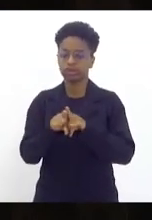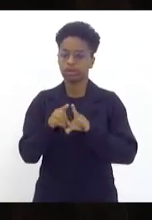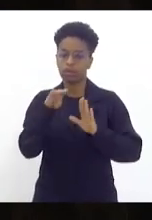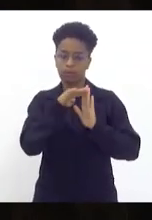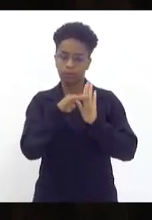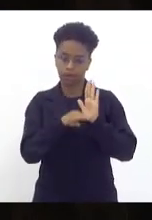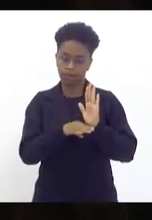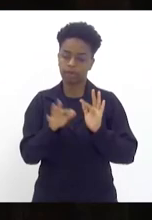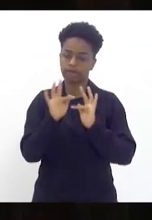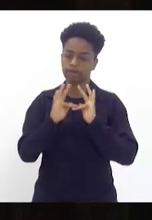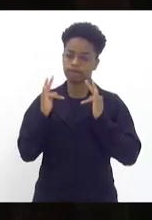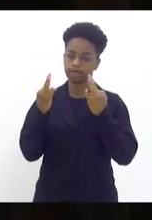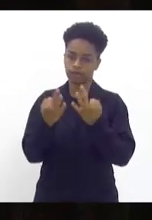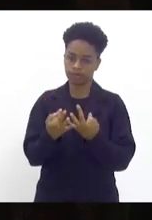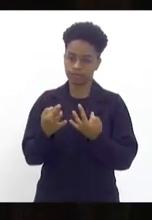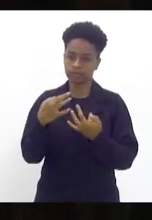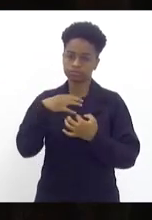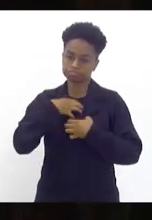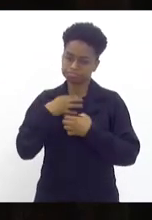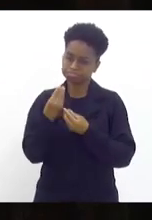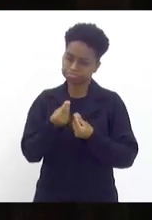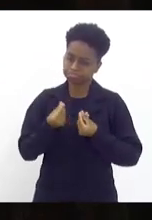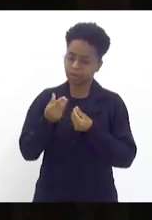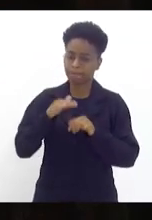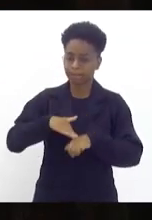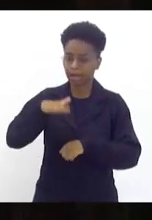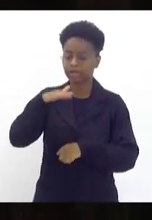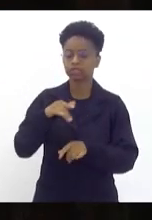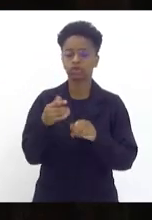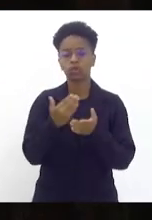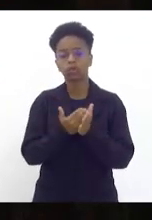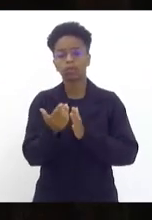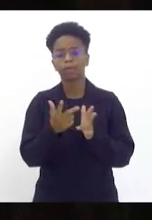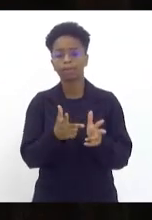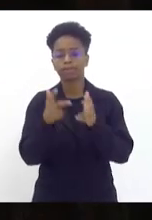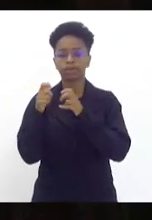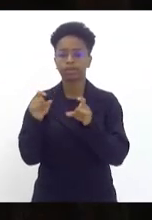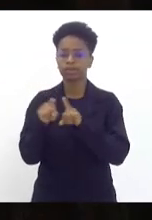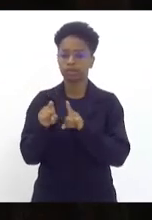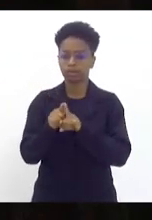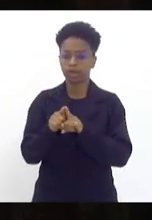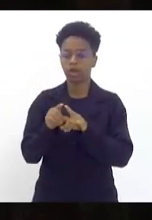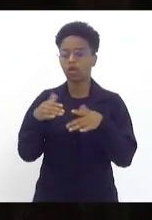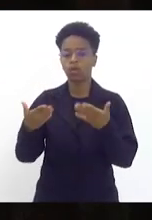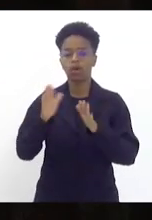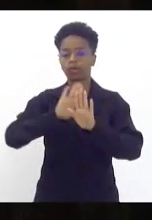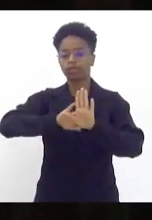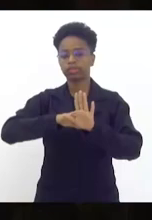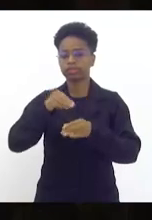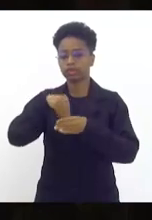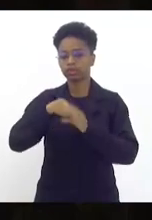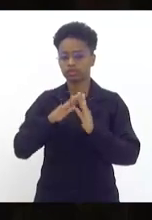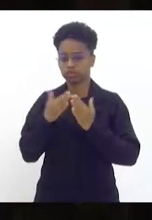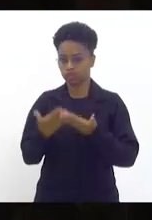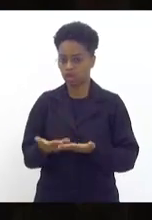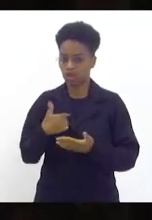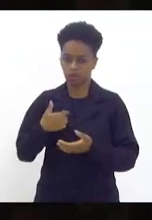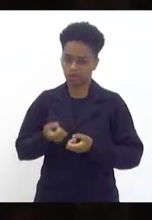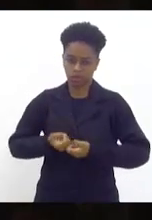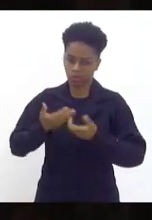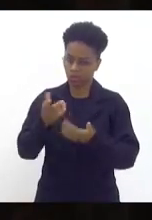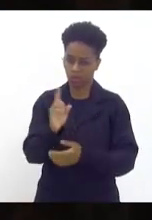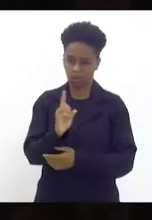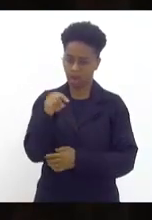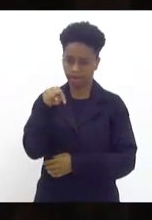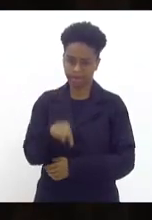os pais mais sensibilizados começaram a perceber também a ideologização na escola. Eu não vou contar aqui,